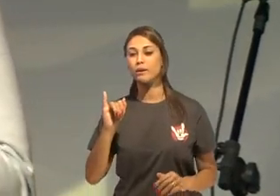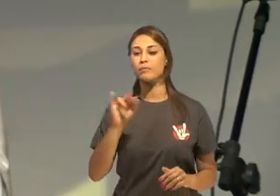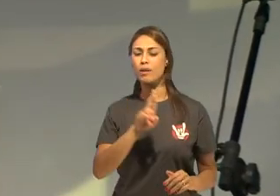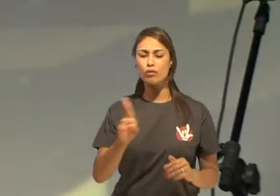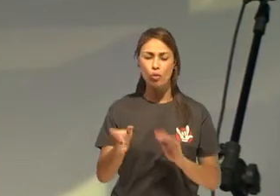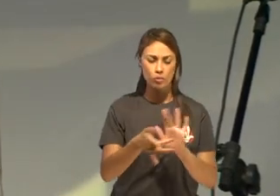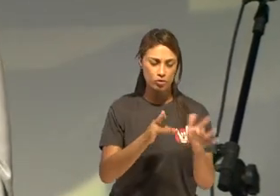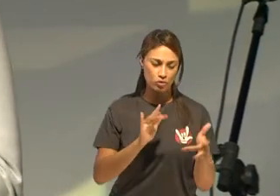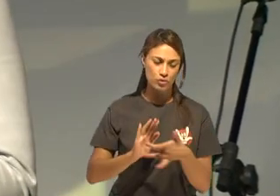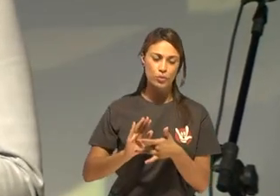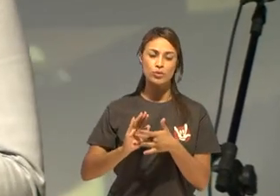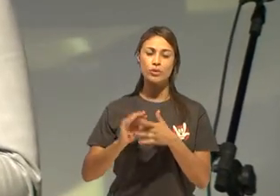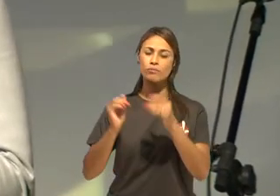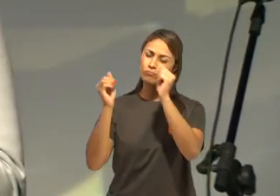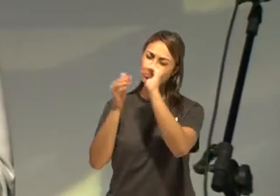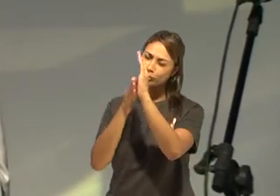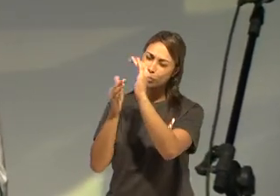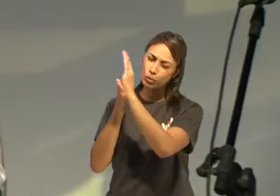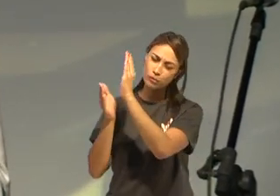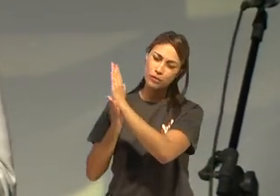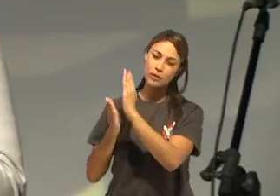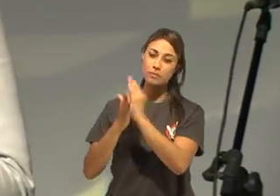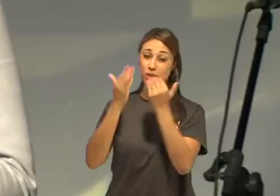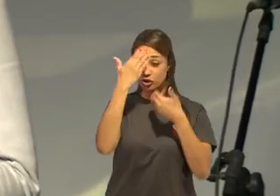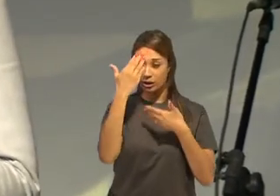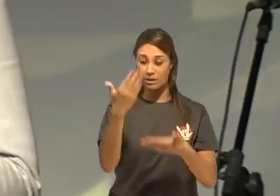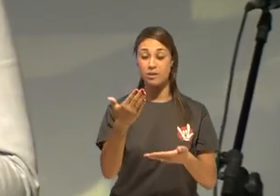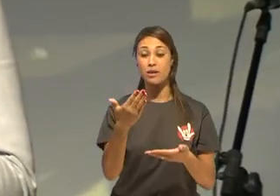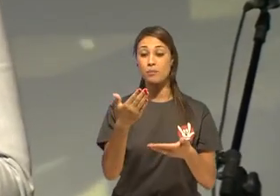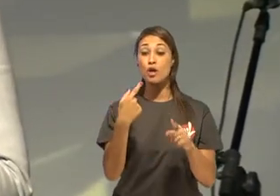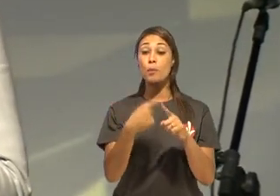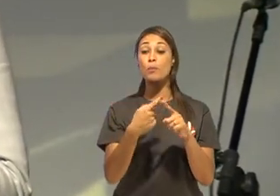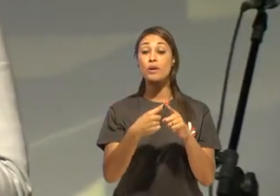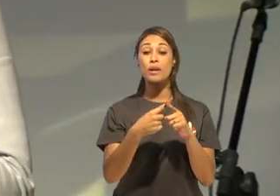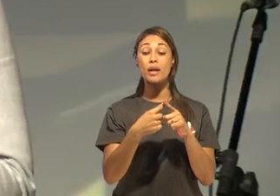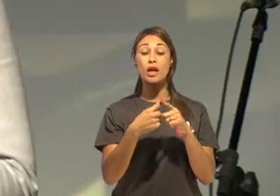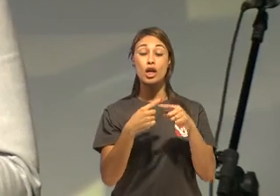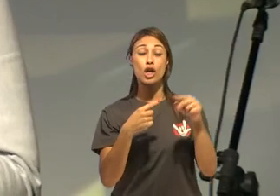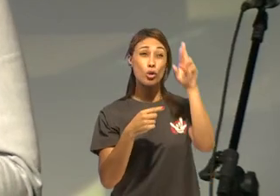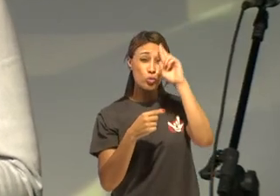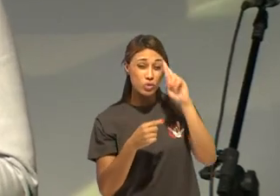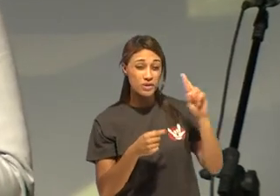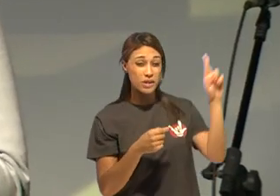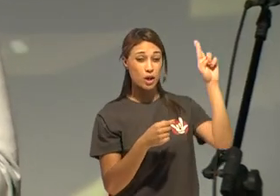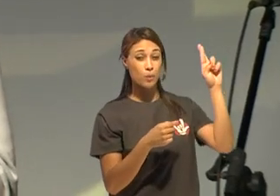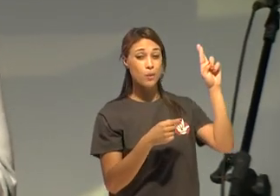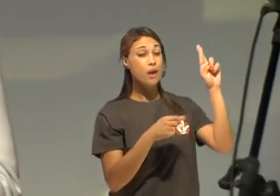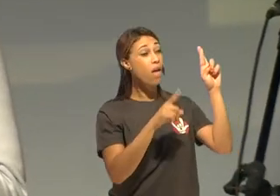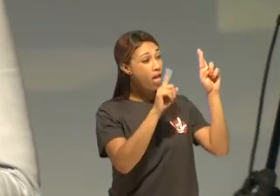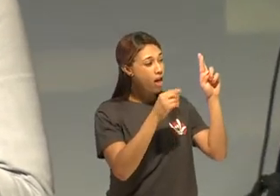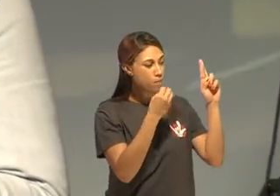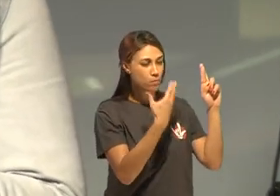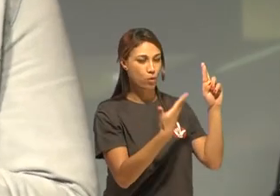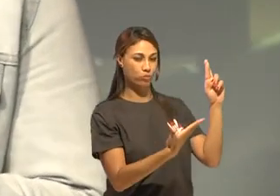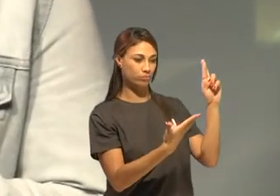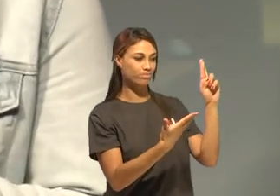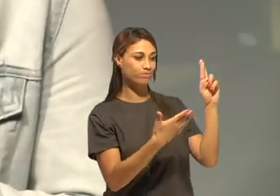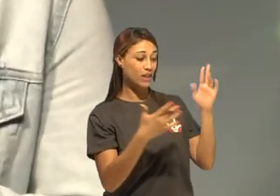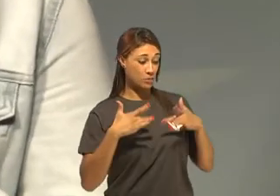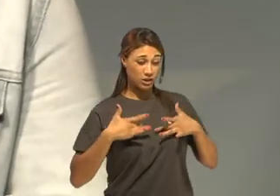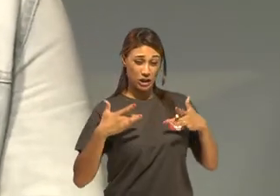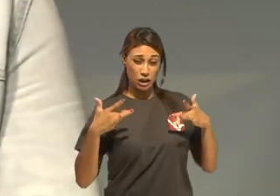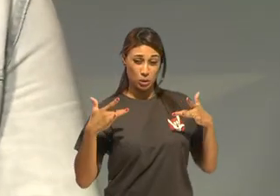agradecemos, porque tu és bom e a tua misericórdia se renova dia após dia, Pai. Pai, obrigado